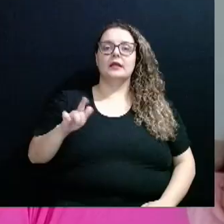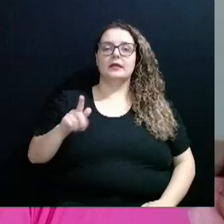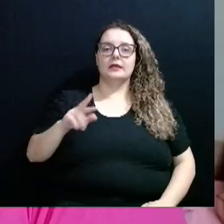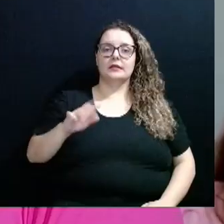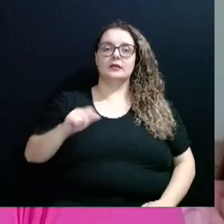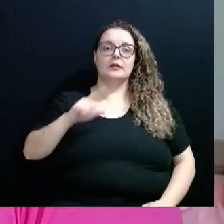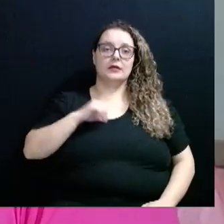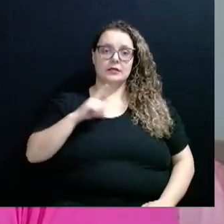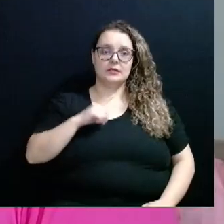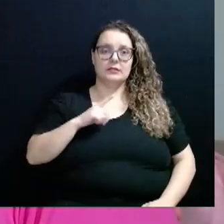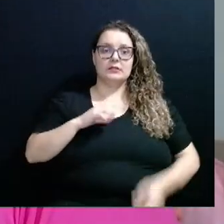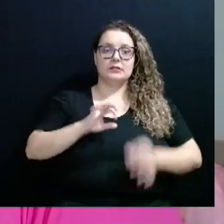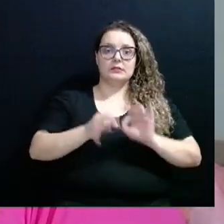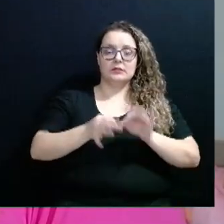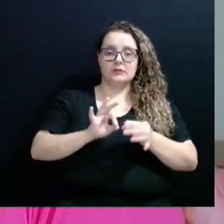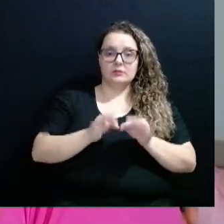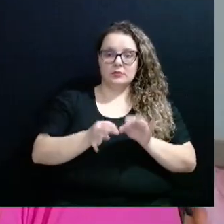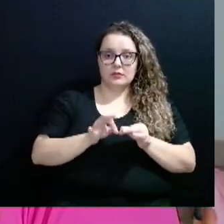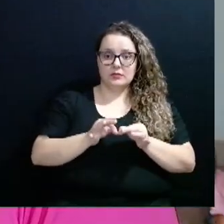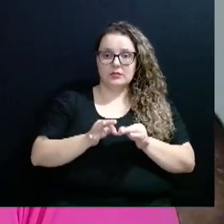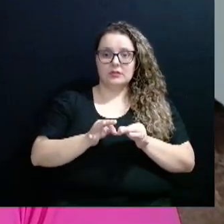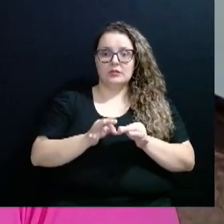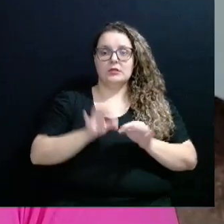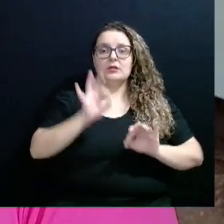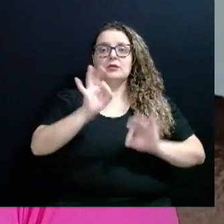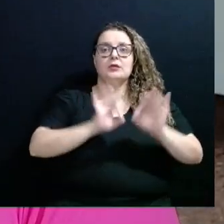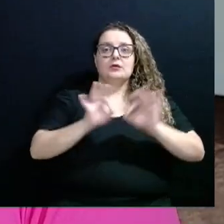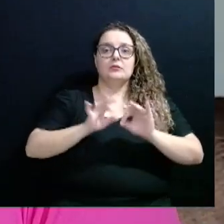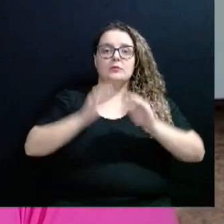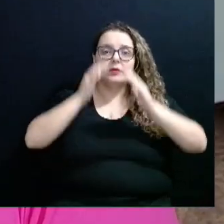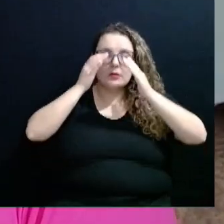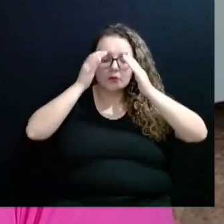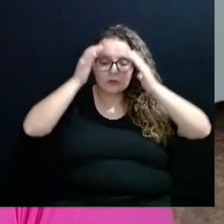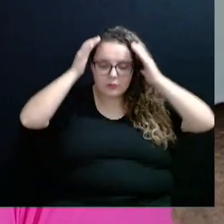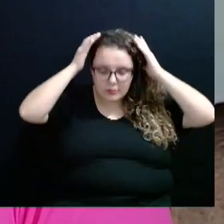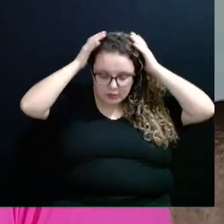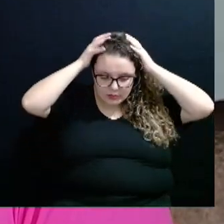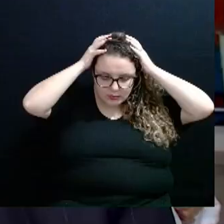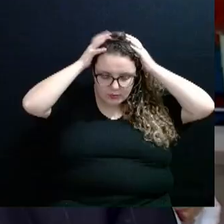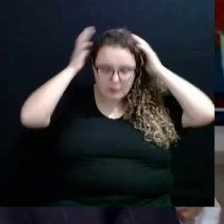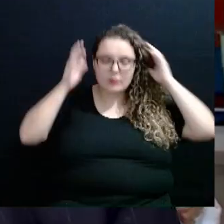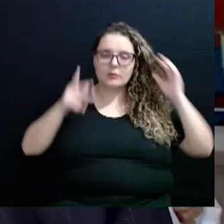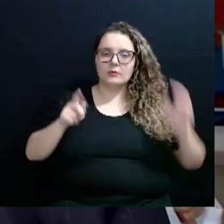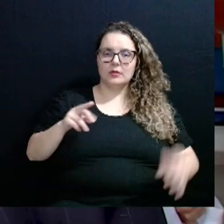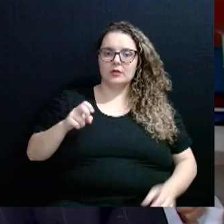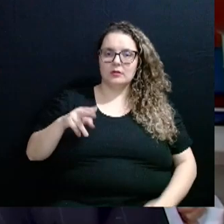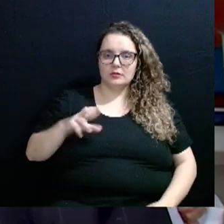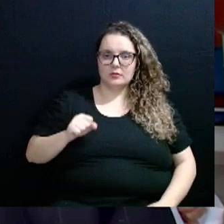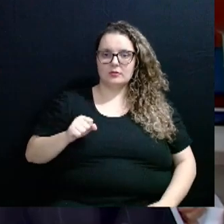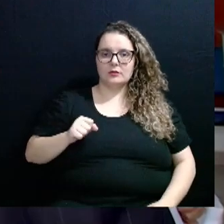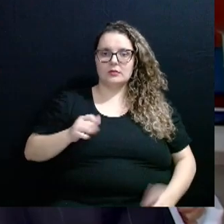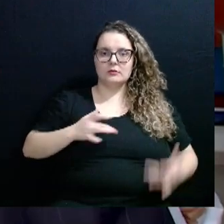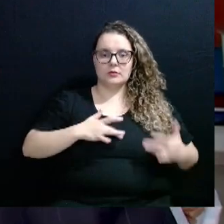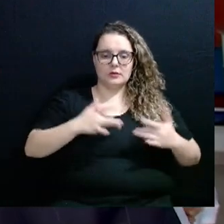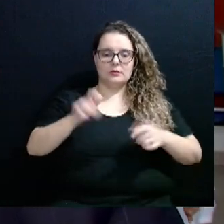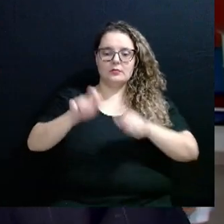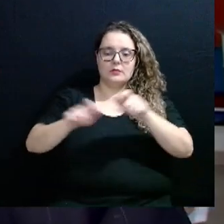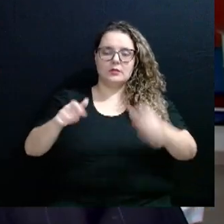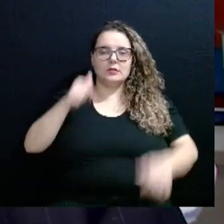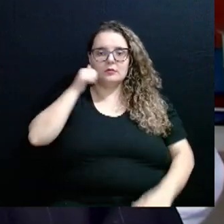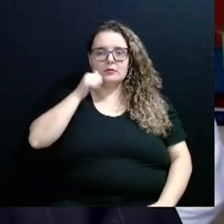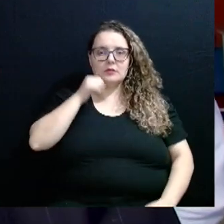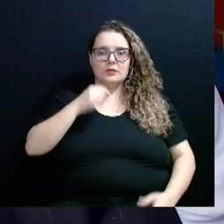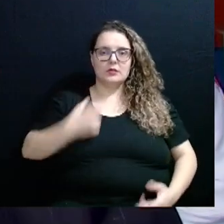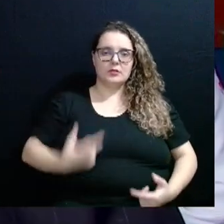oficina onde ela prepara perucas para doar para as mulheres que estão em tratamento de câncer. Eu sempre brinco, quando a gente fala ao